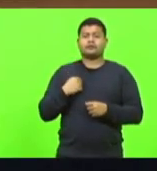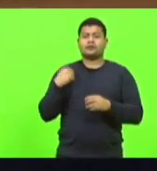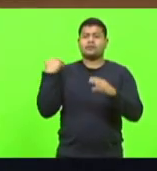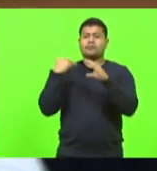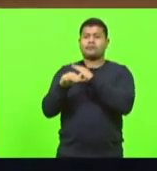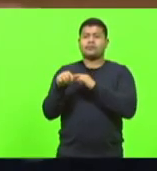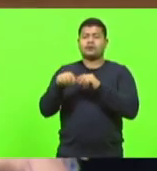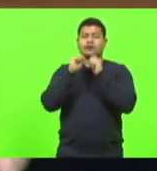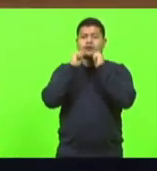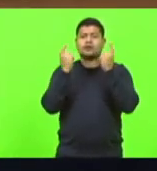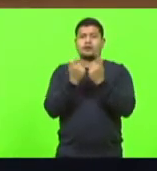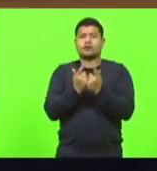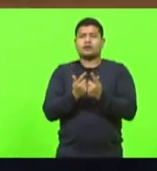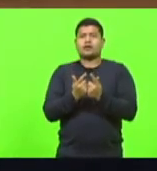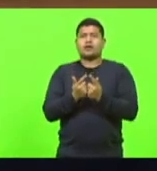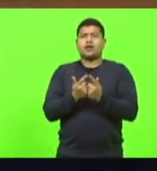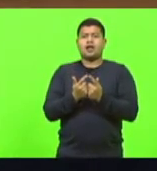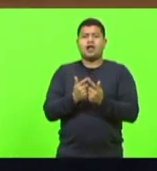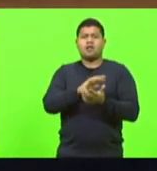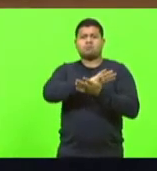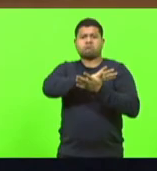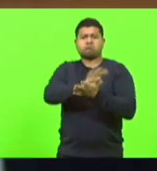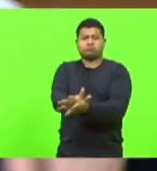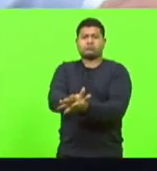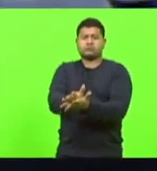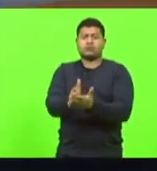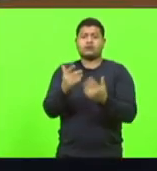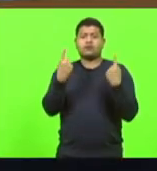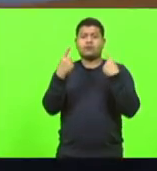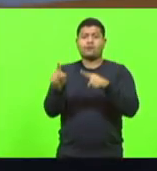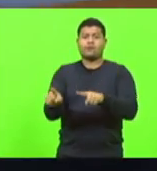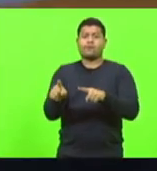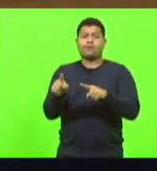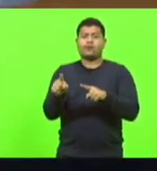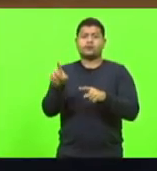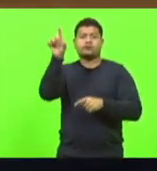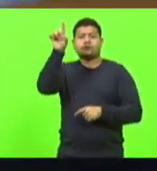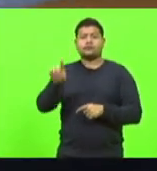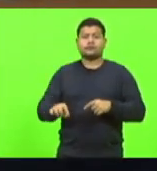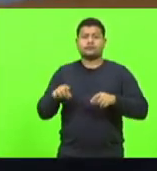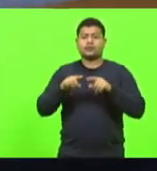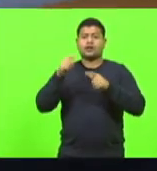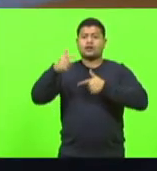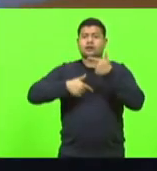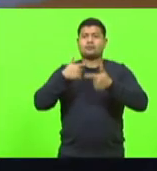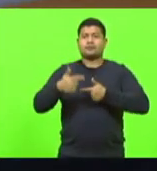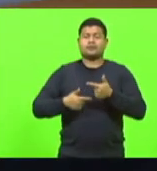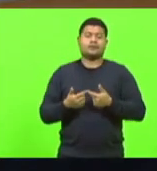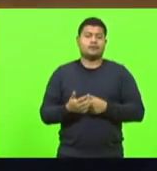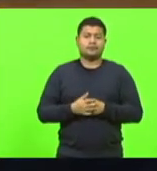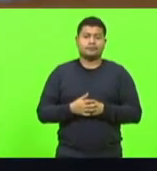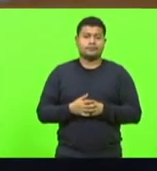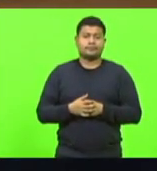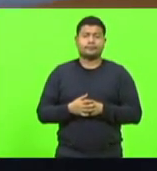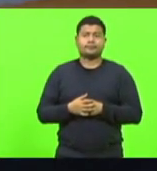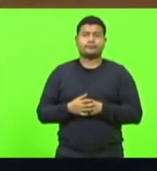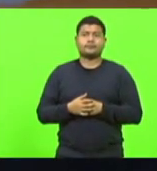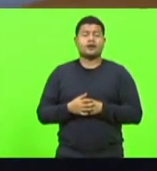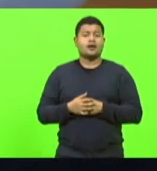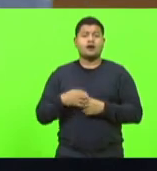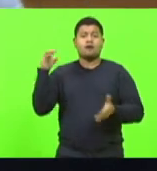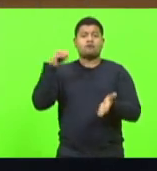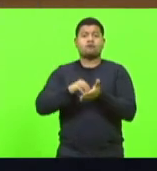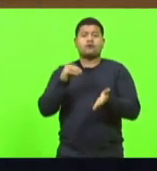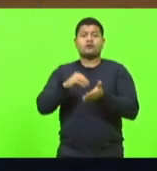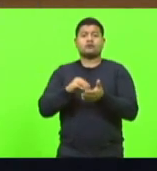uma reforma mas de uma série com direito do trabalhador e quem não fez a sua parte na defesa